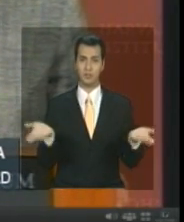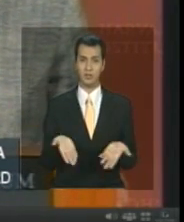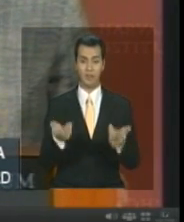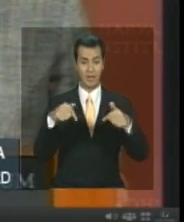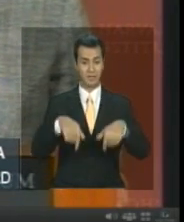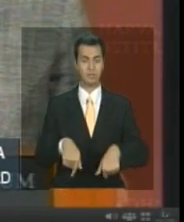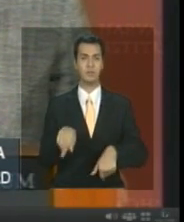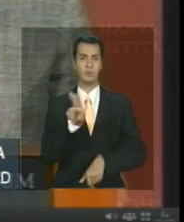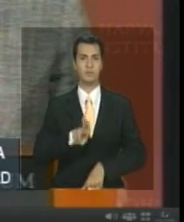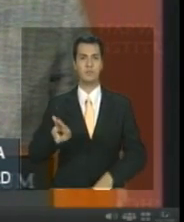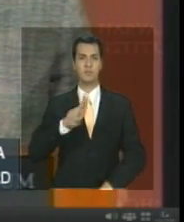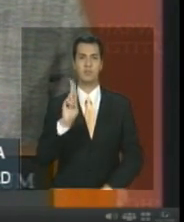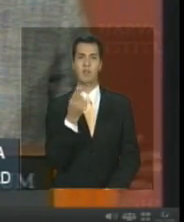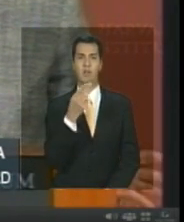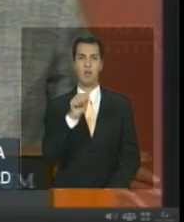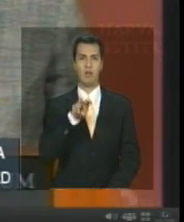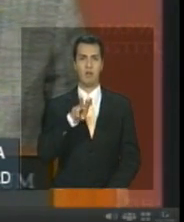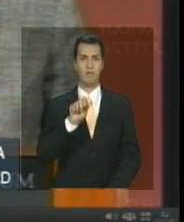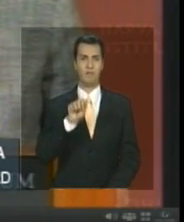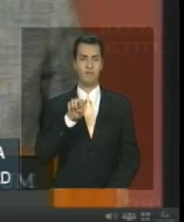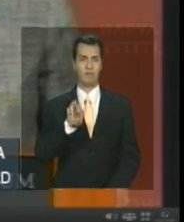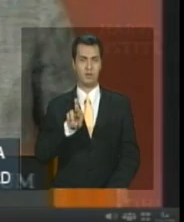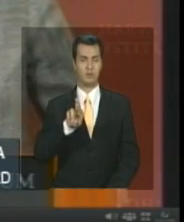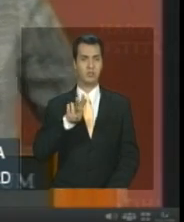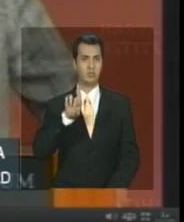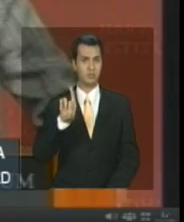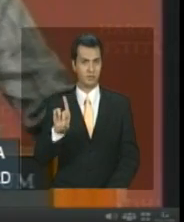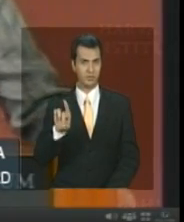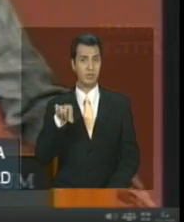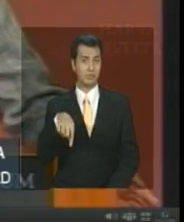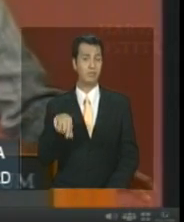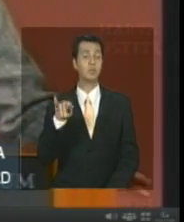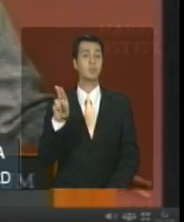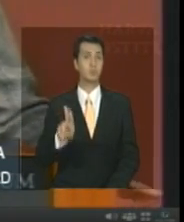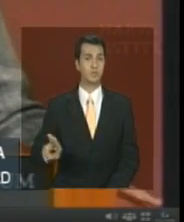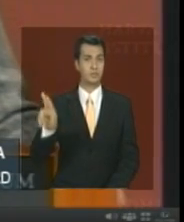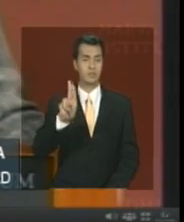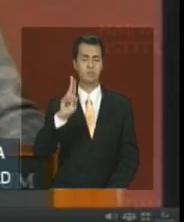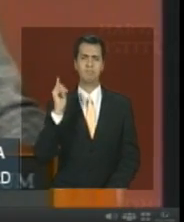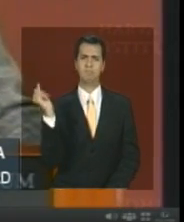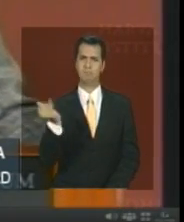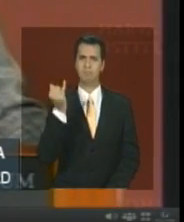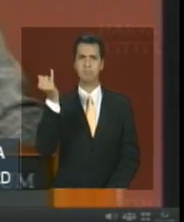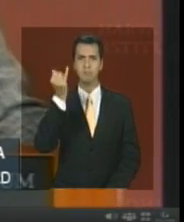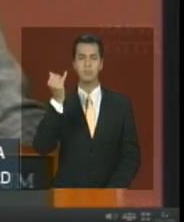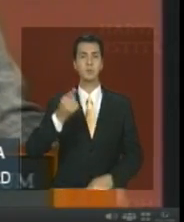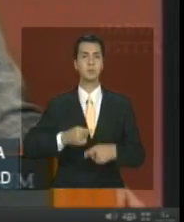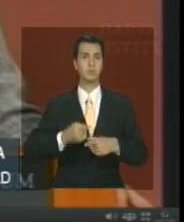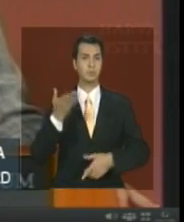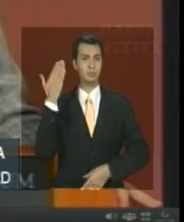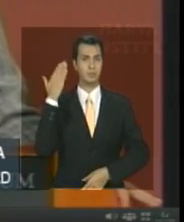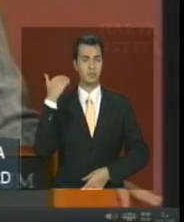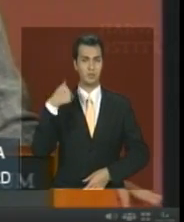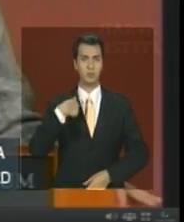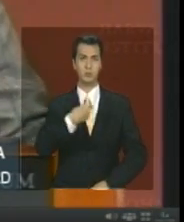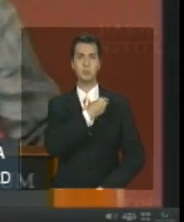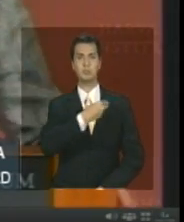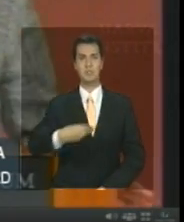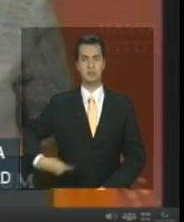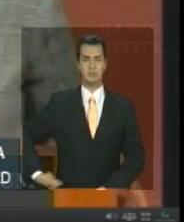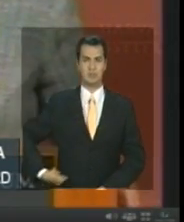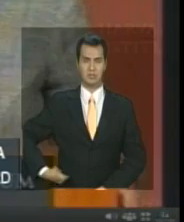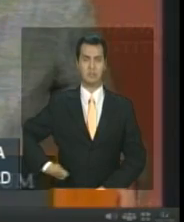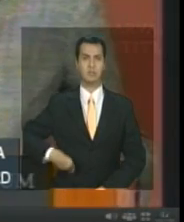Harvard. Eu conheço a importância dessa instituição, porque como ministra de Minas e Energia do